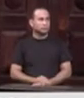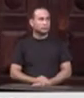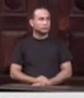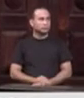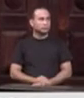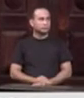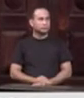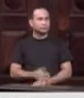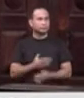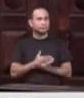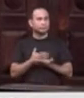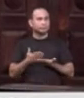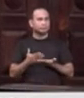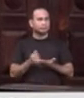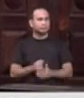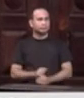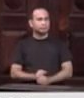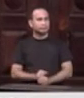primários,